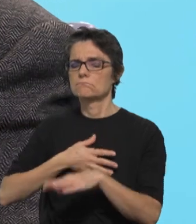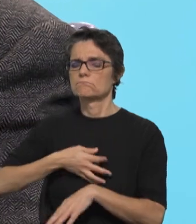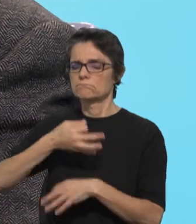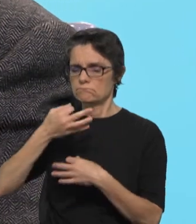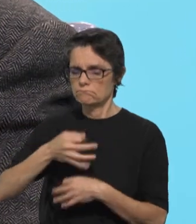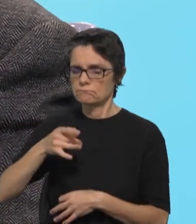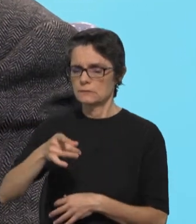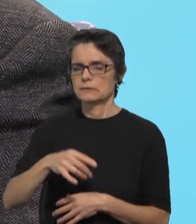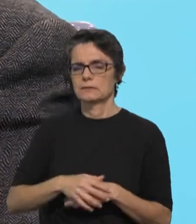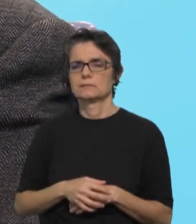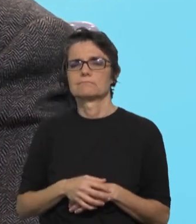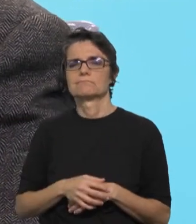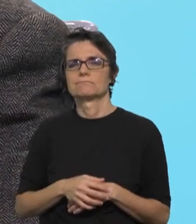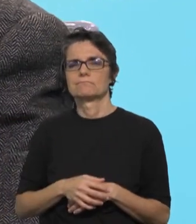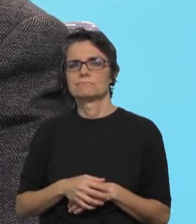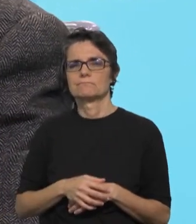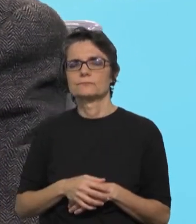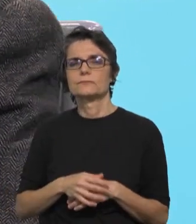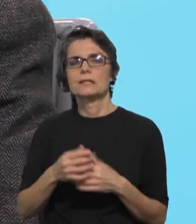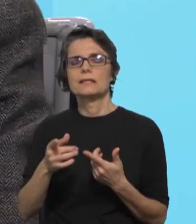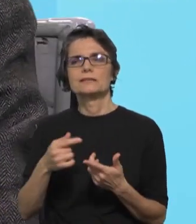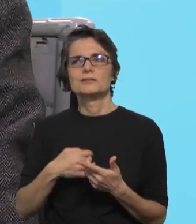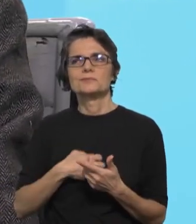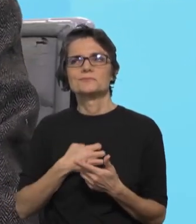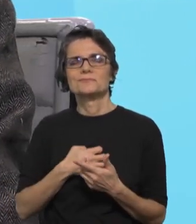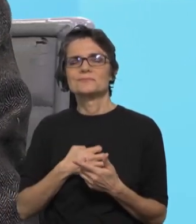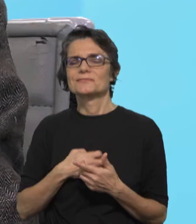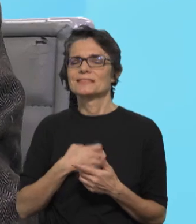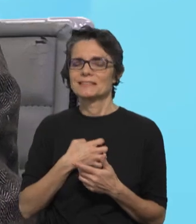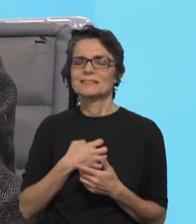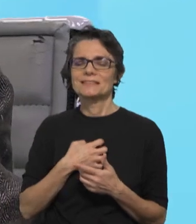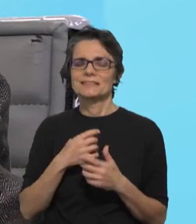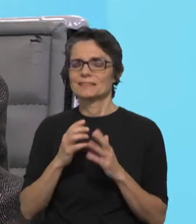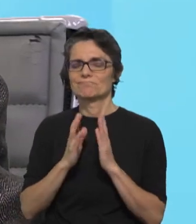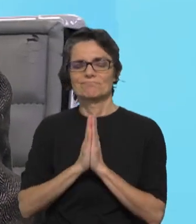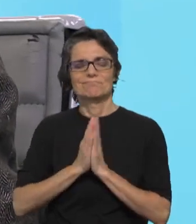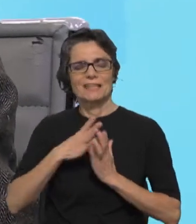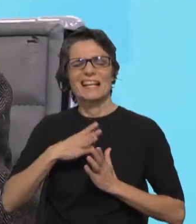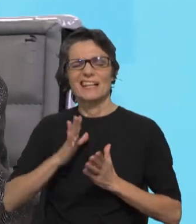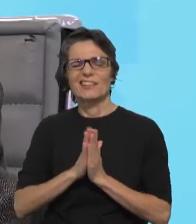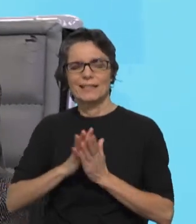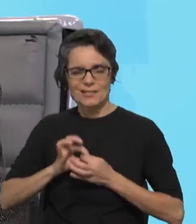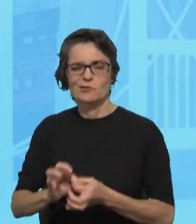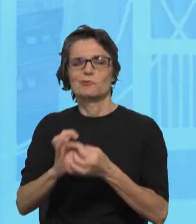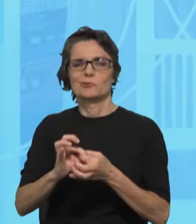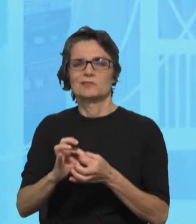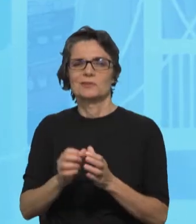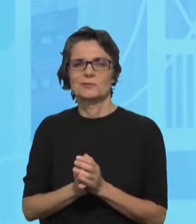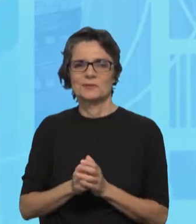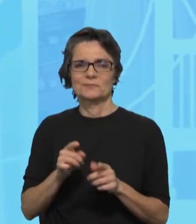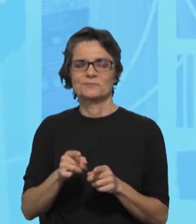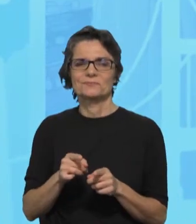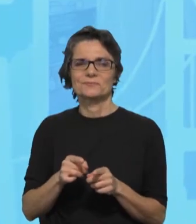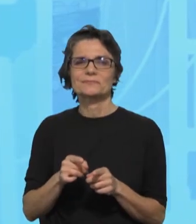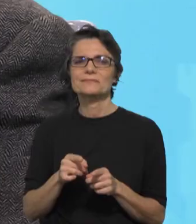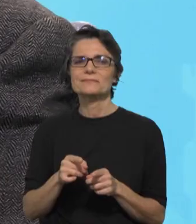sim, Padre Janela. Aquilo foi a minha confirmação da ordenação sacerdotal que tinha tido em 65. E